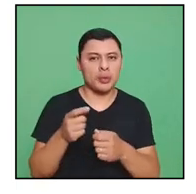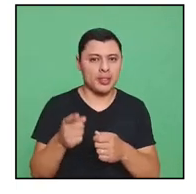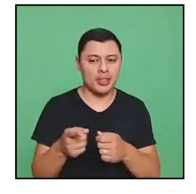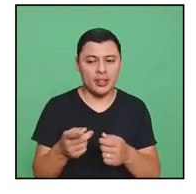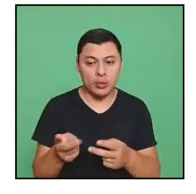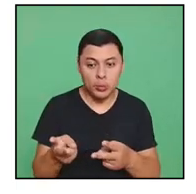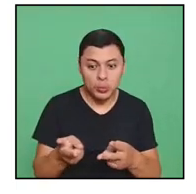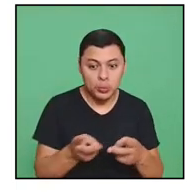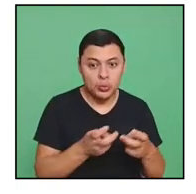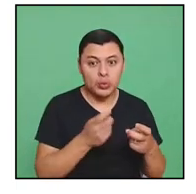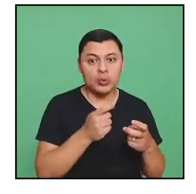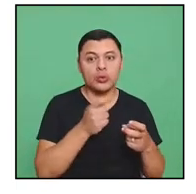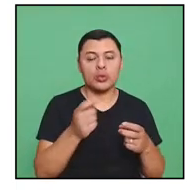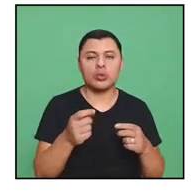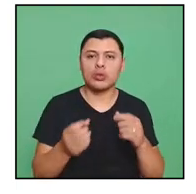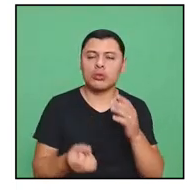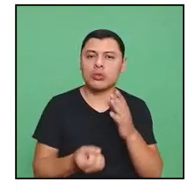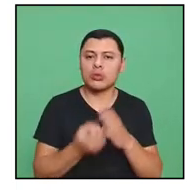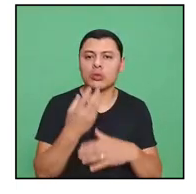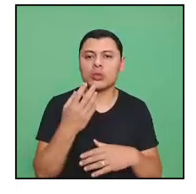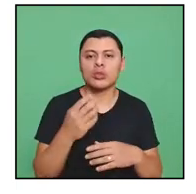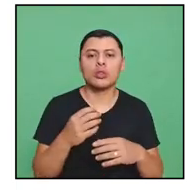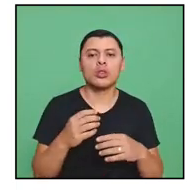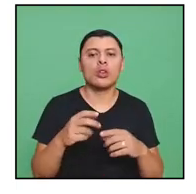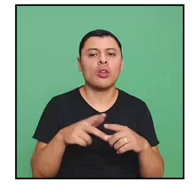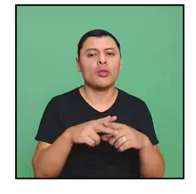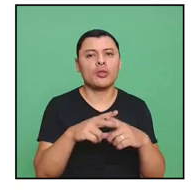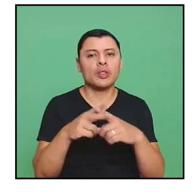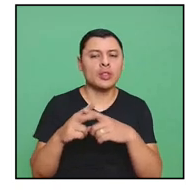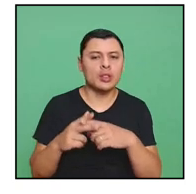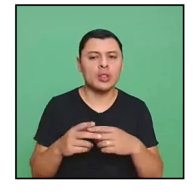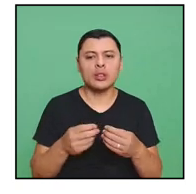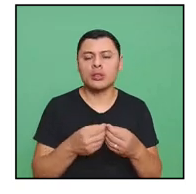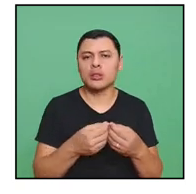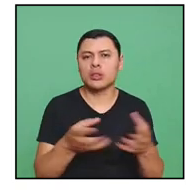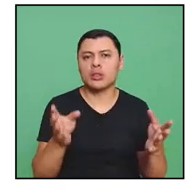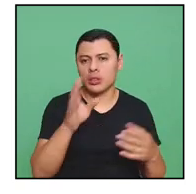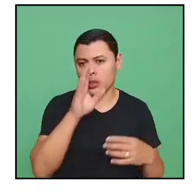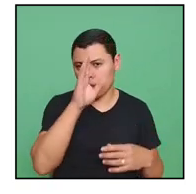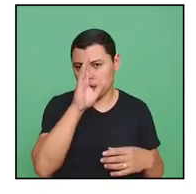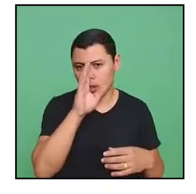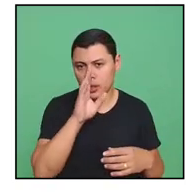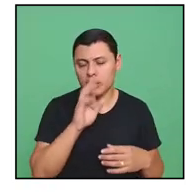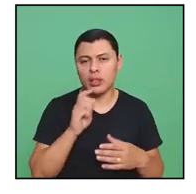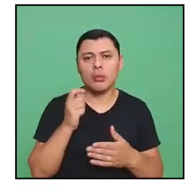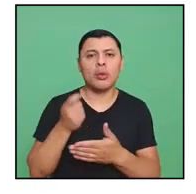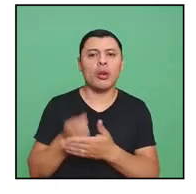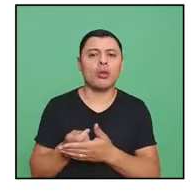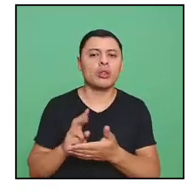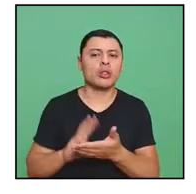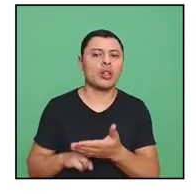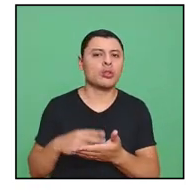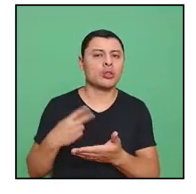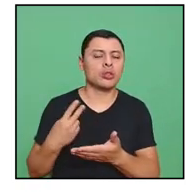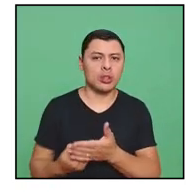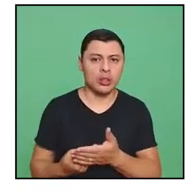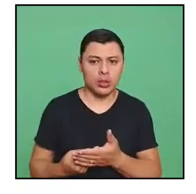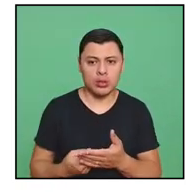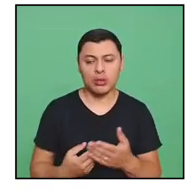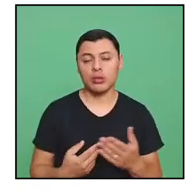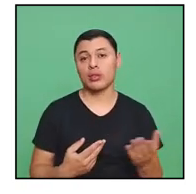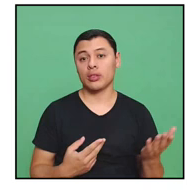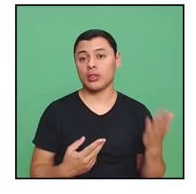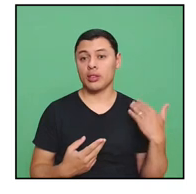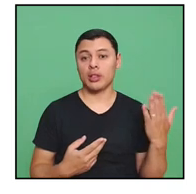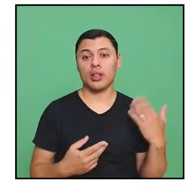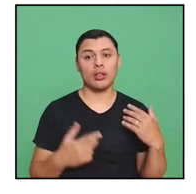gente fez oficinas, a gente distribuiu de graça, a gente pagou traduções numa época que não